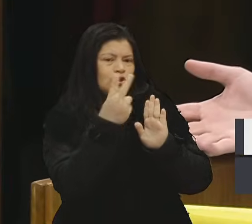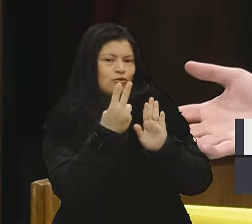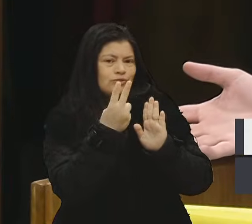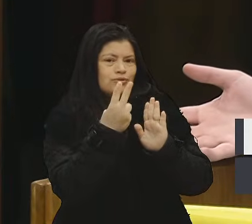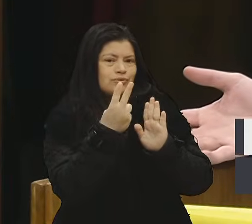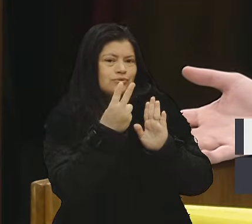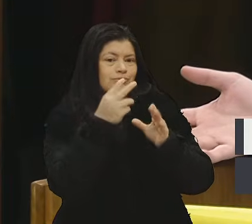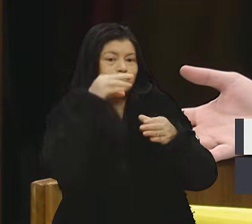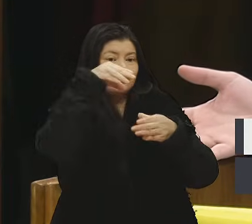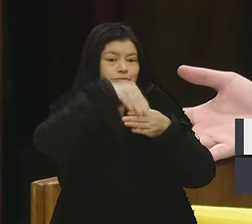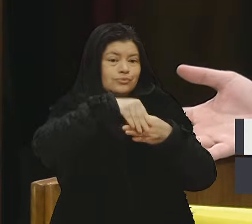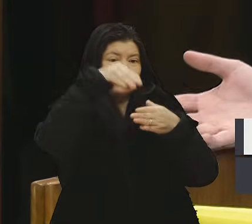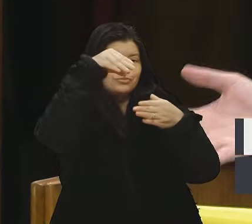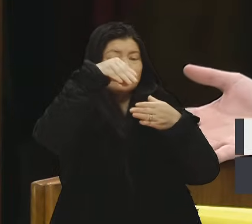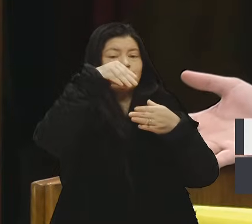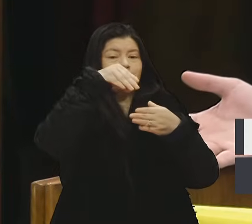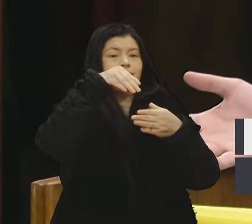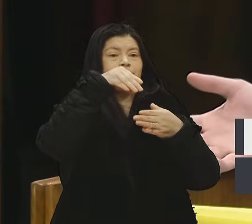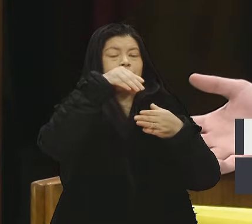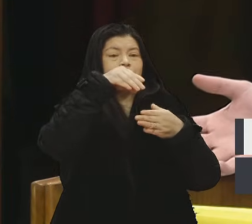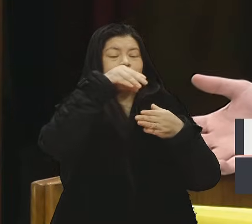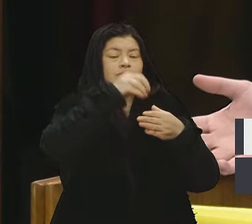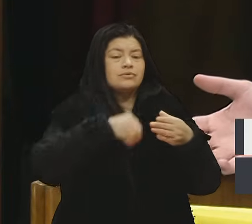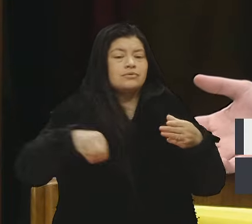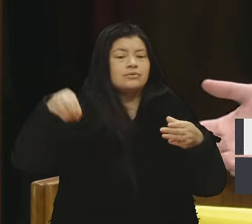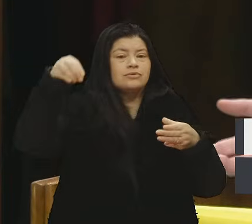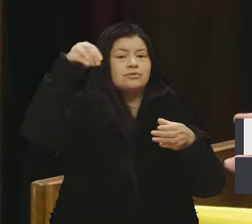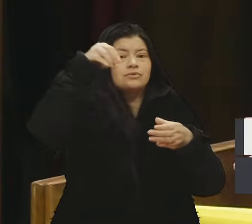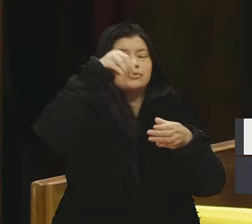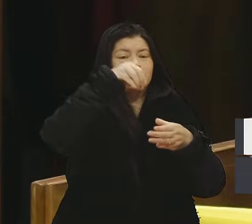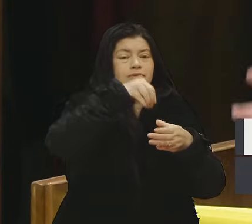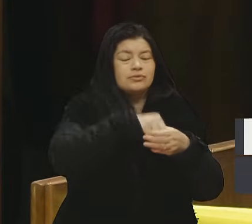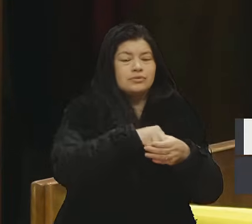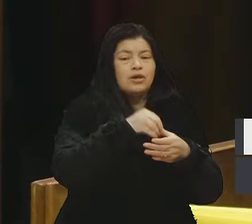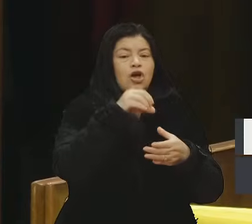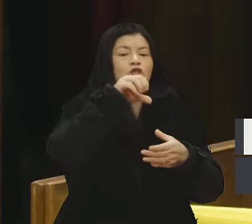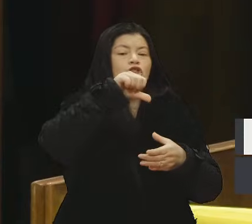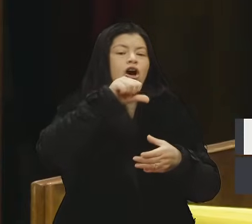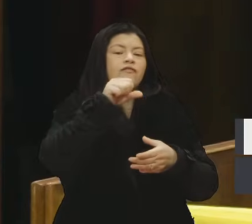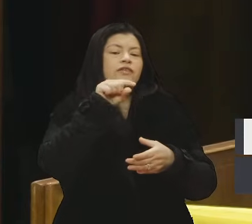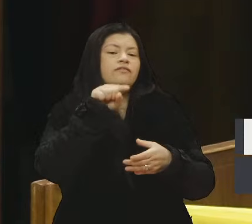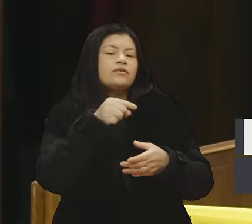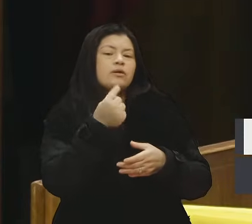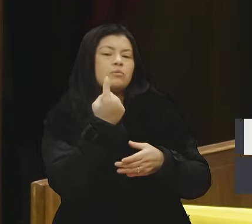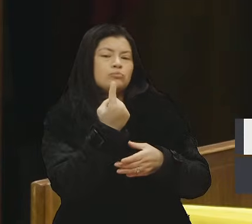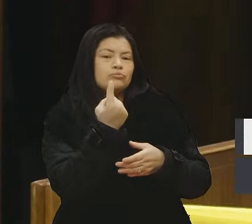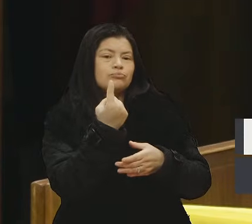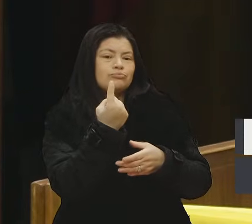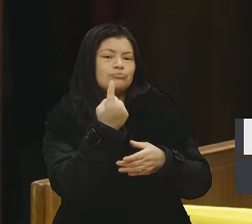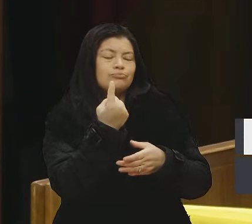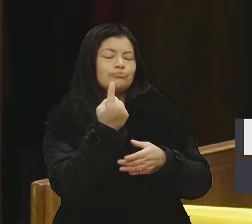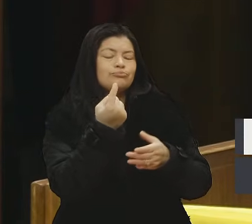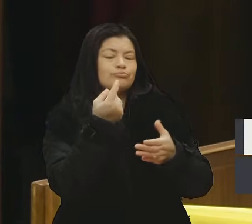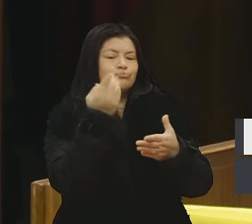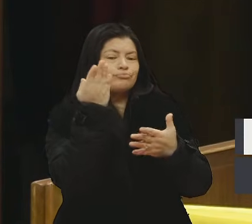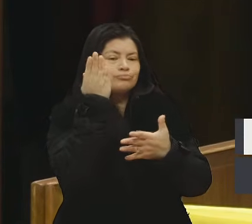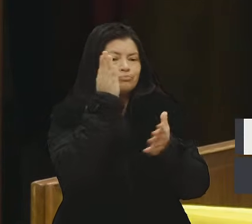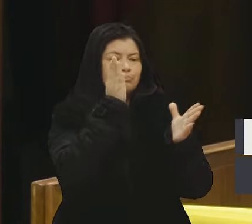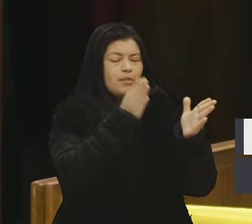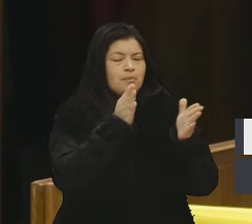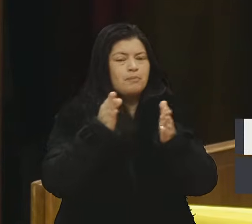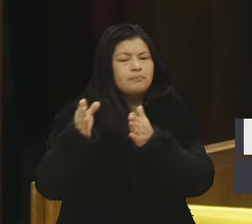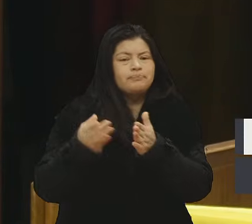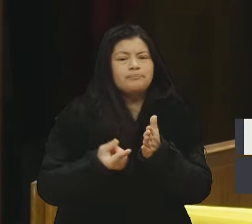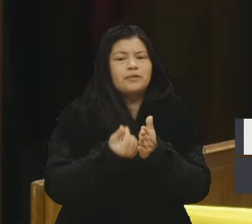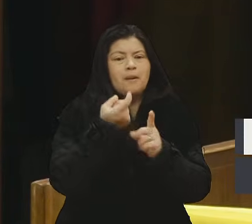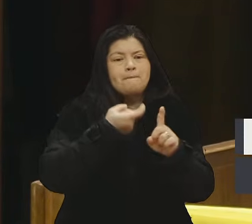serão feitas em cima da cláusula 9.1, que é a da prestação máxima mensal, e não